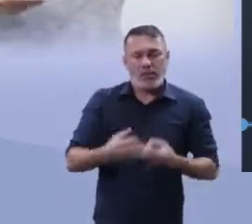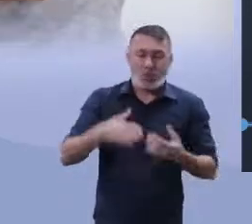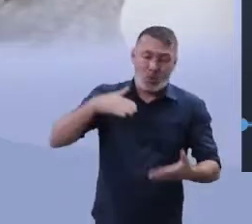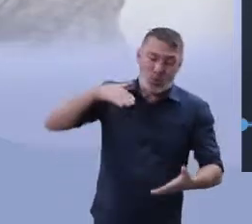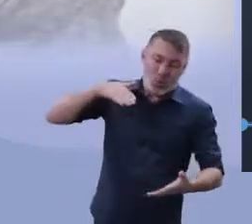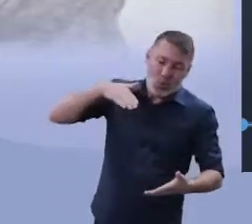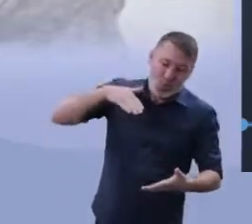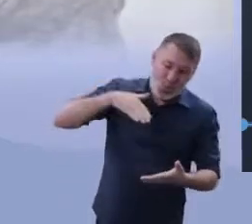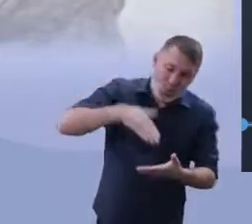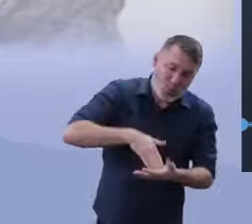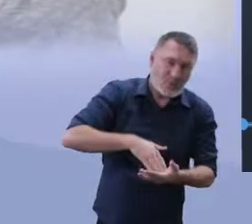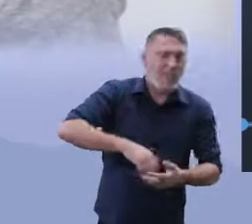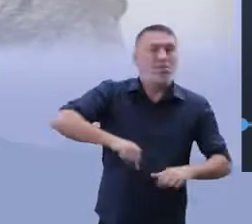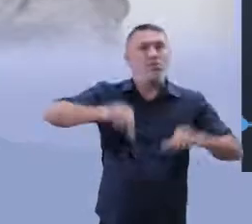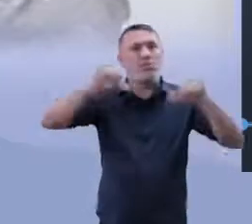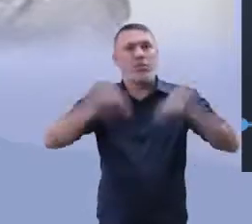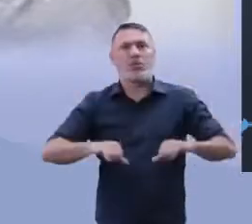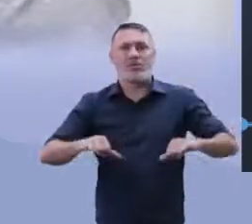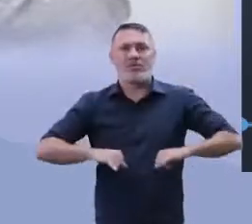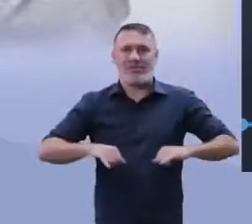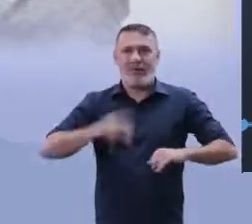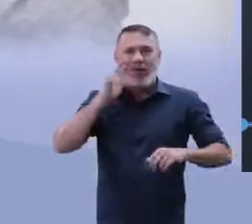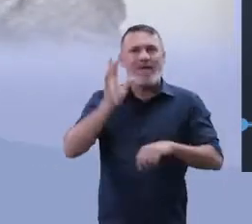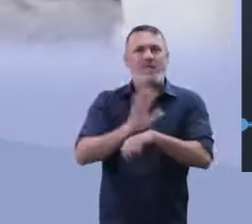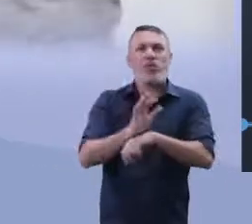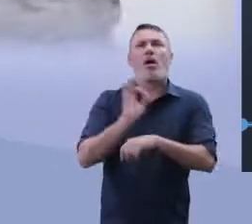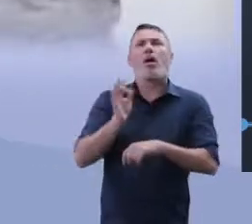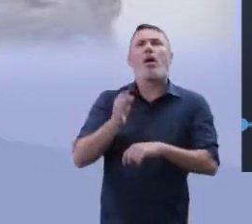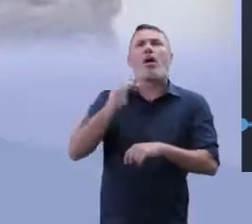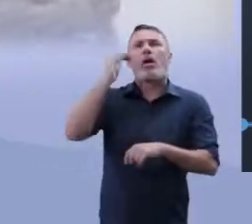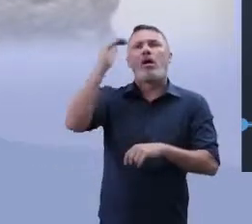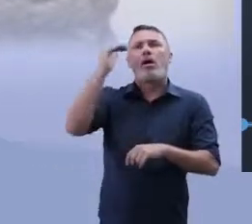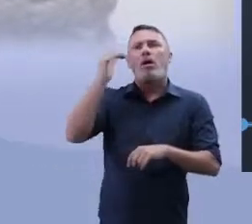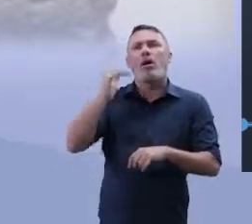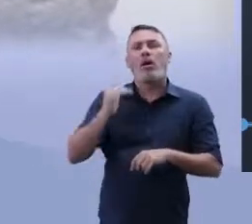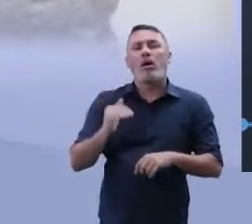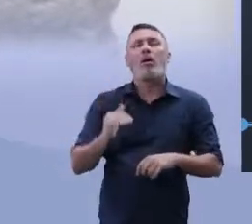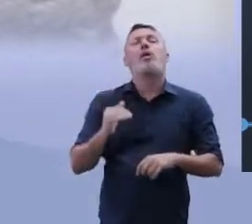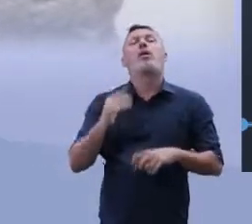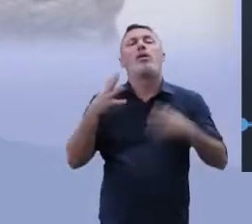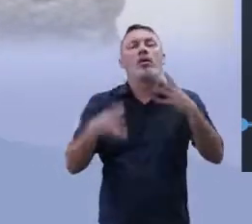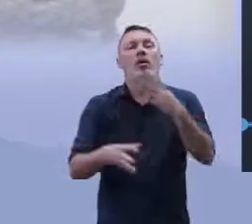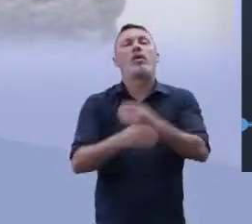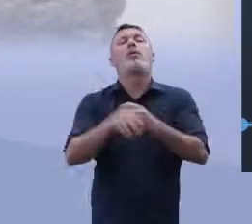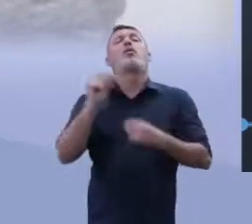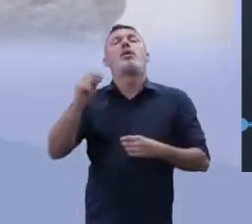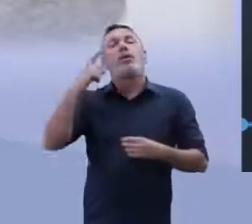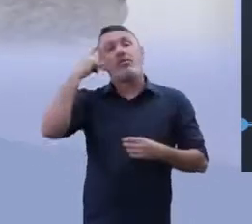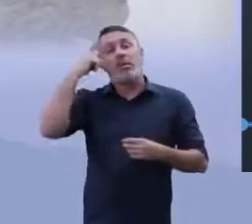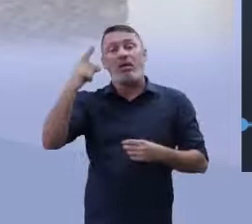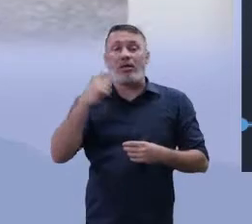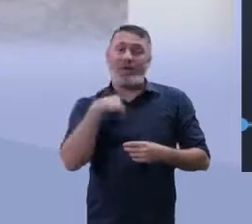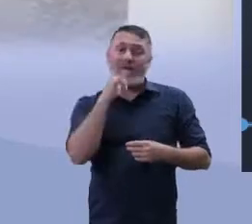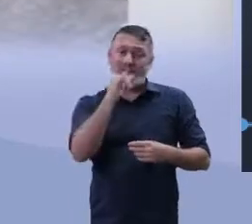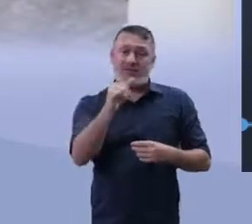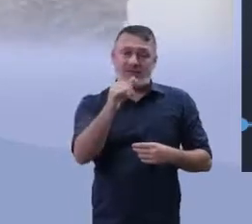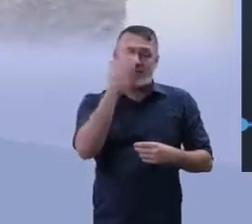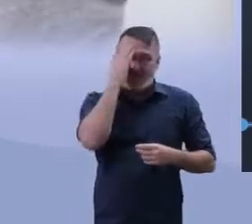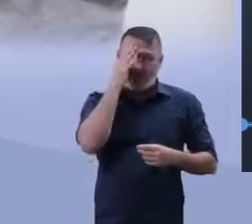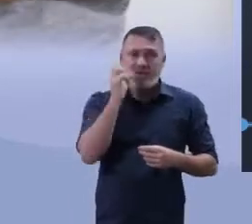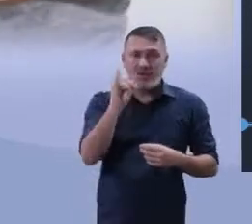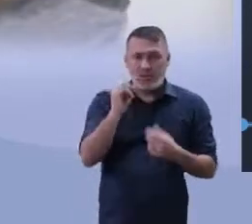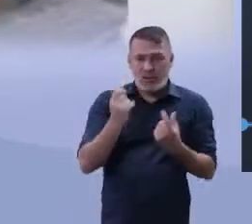até o último, que é o pior ali. Então, basicamente, o que nós podemos pensar? Aquela ideia que eu falei para vocês. Infelizmente, quem tem